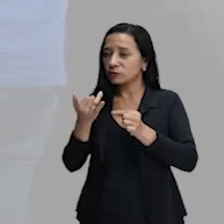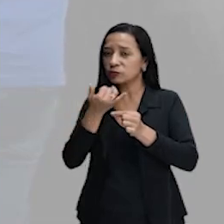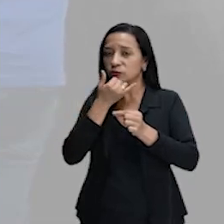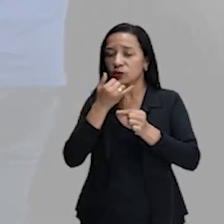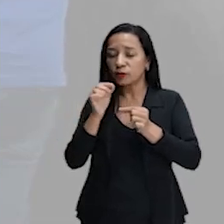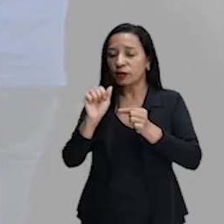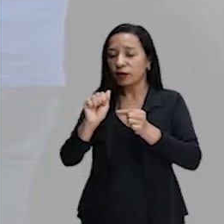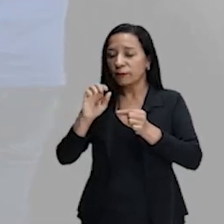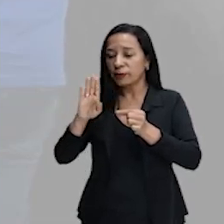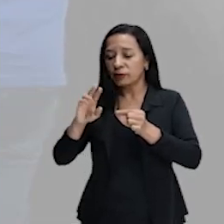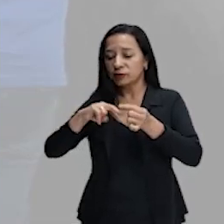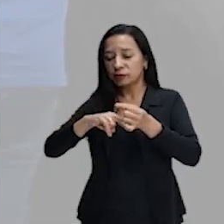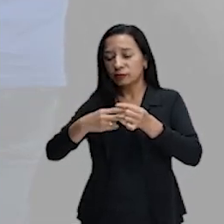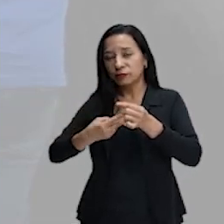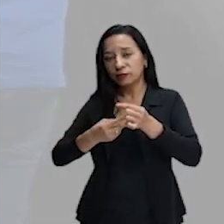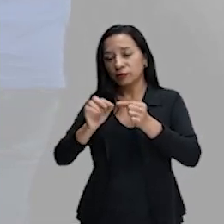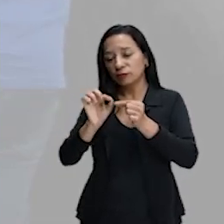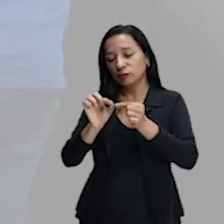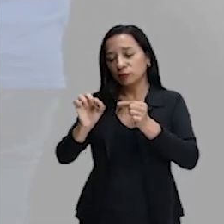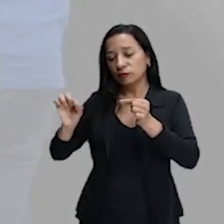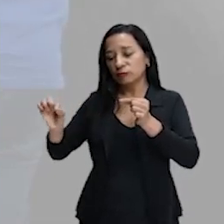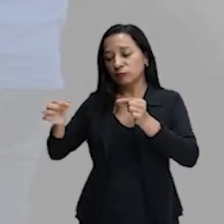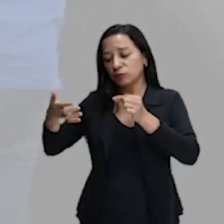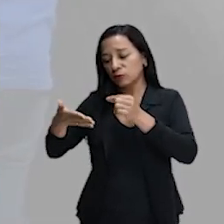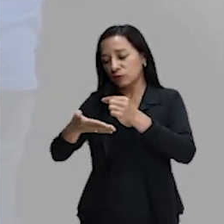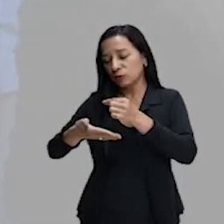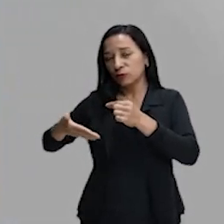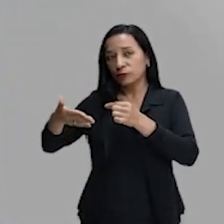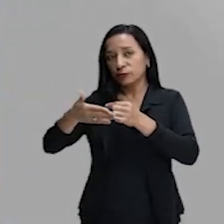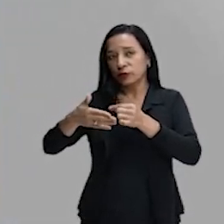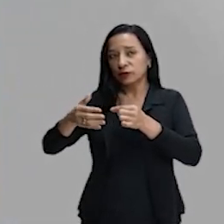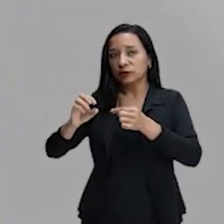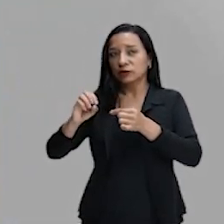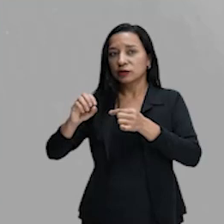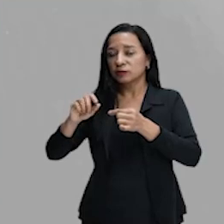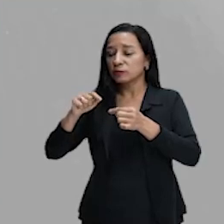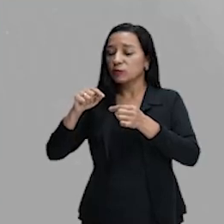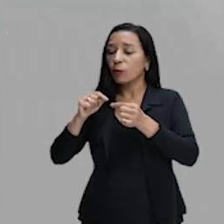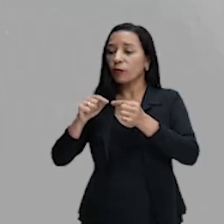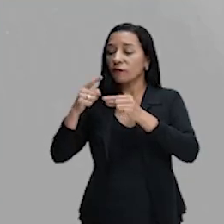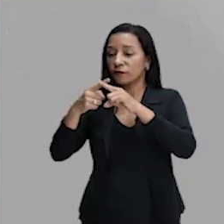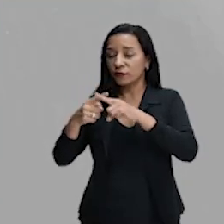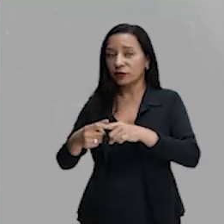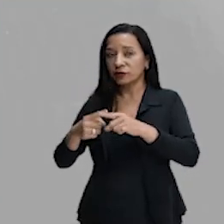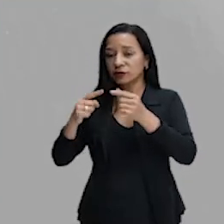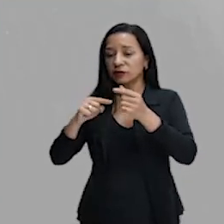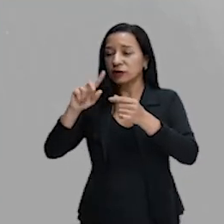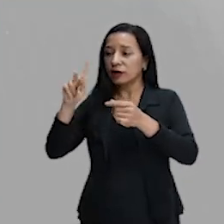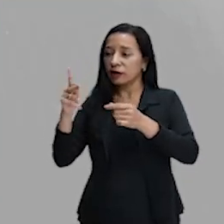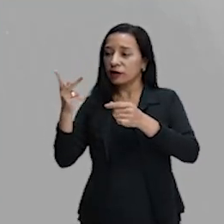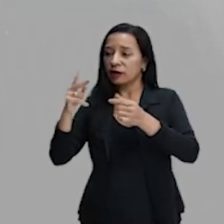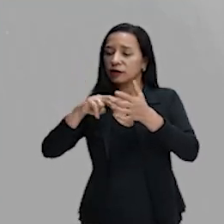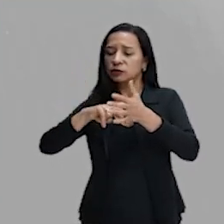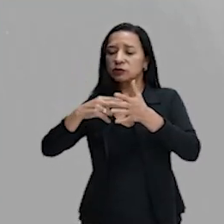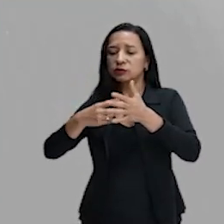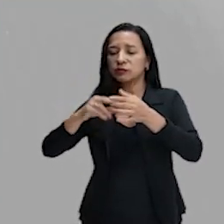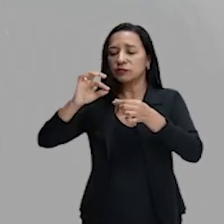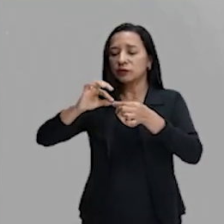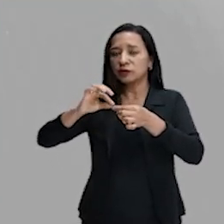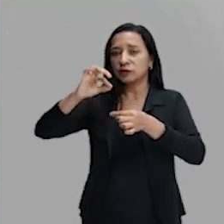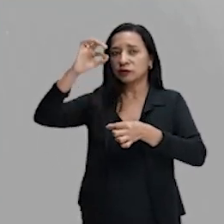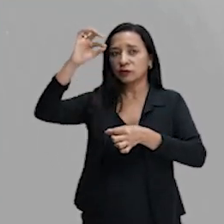√3 so 4 certo essa é aulinha para calcular a área de um triângulo